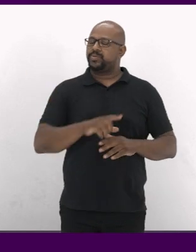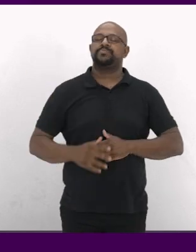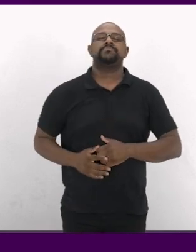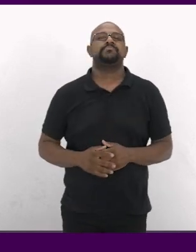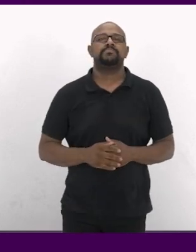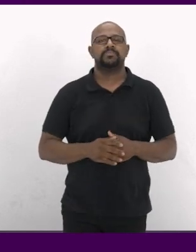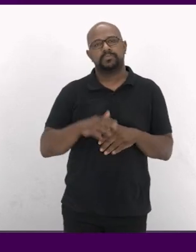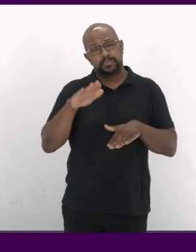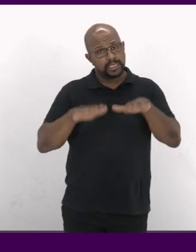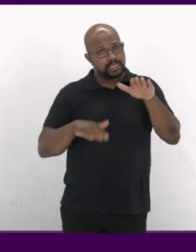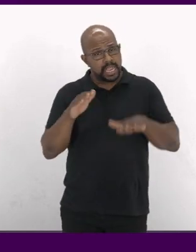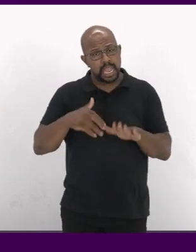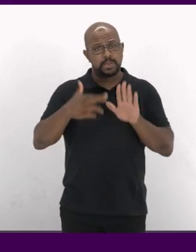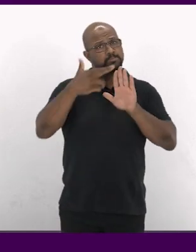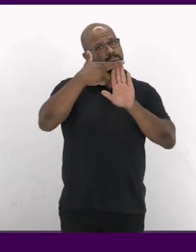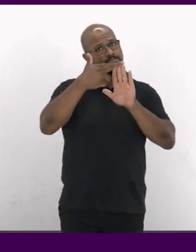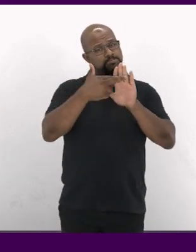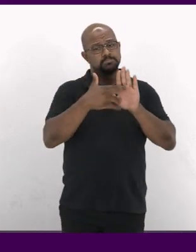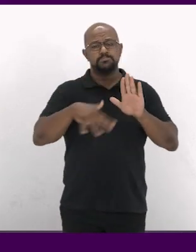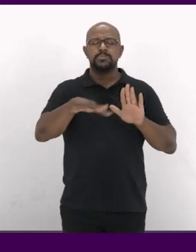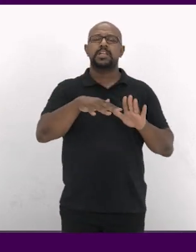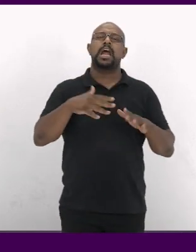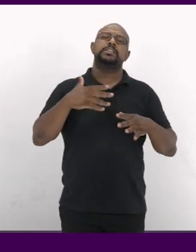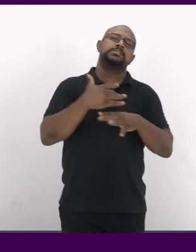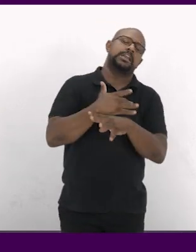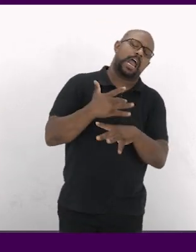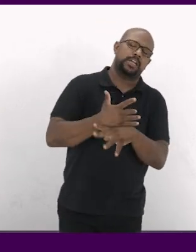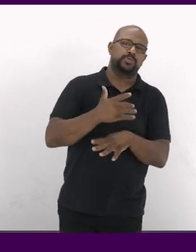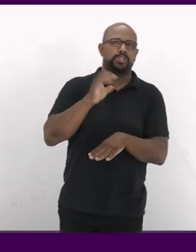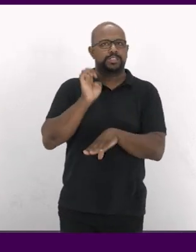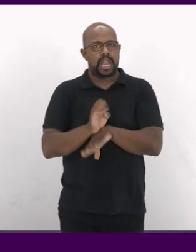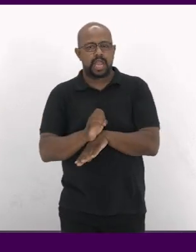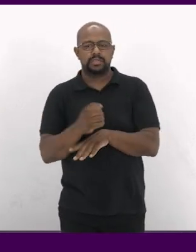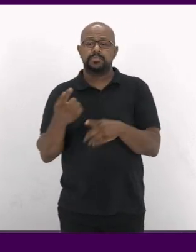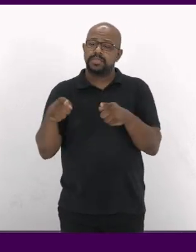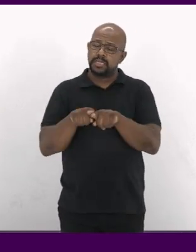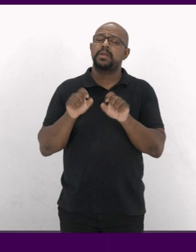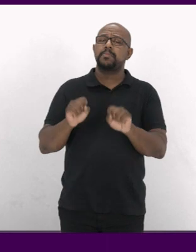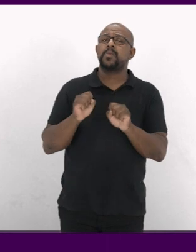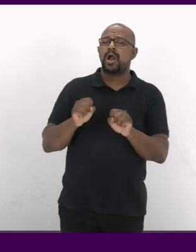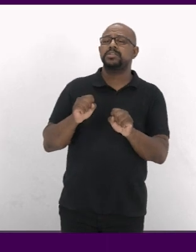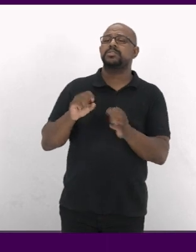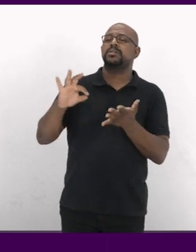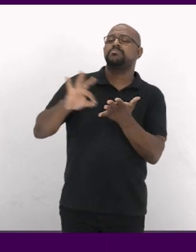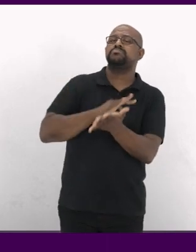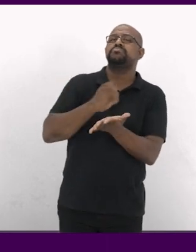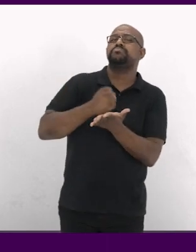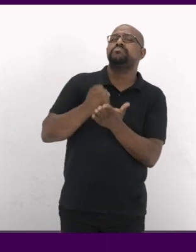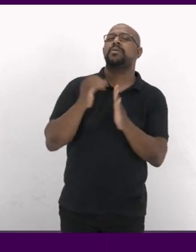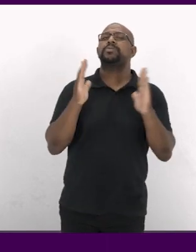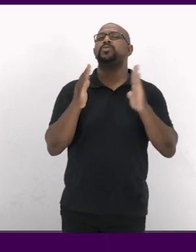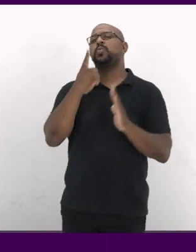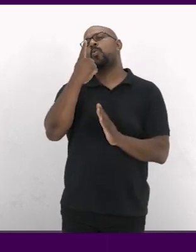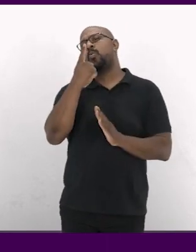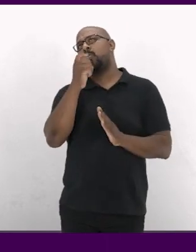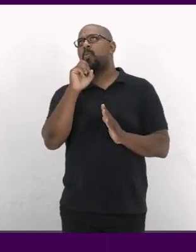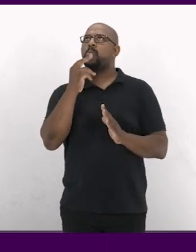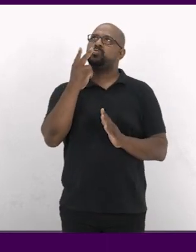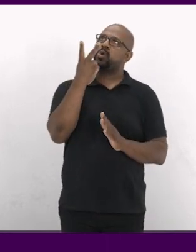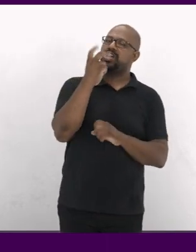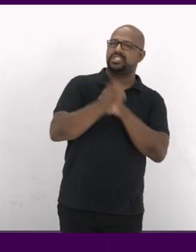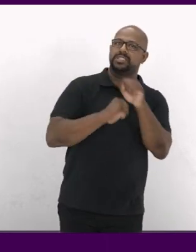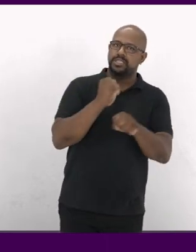alcançadas. Dependendo da regulamentação da cidade ou do estado, as parcerias podem ser contratadas para período de 1 ou